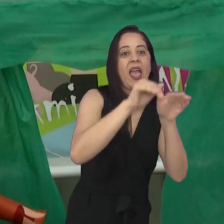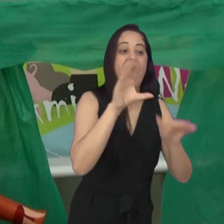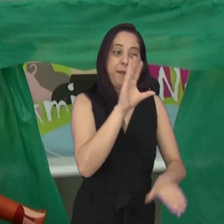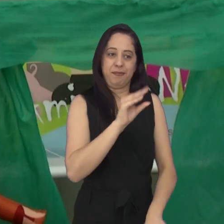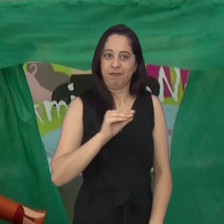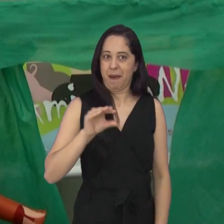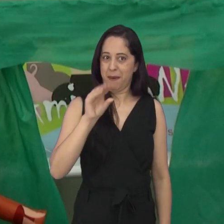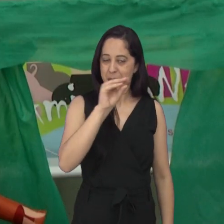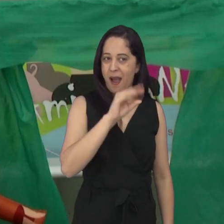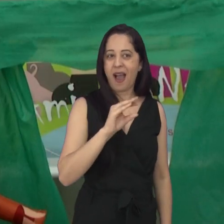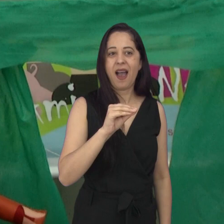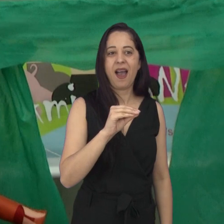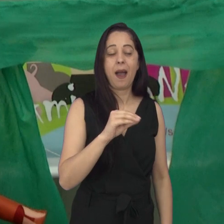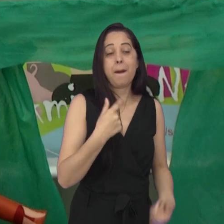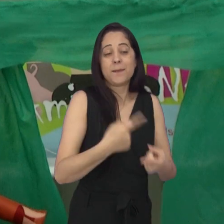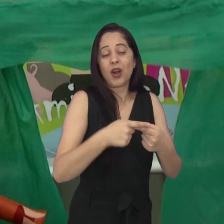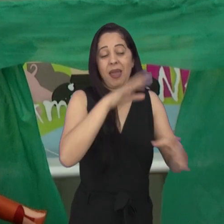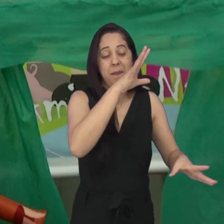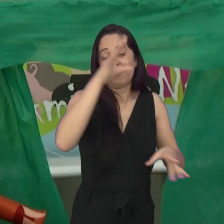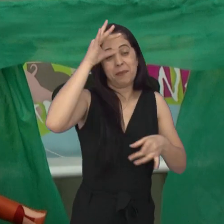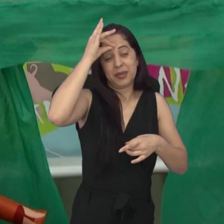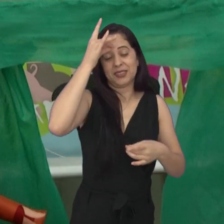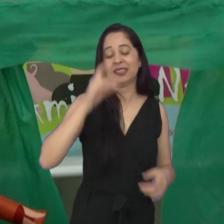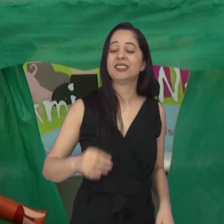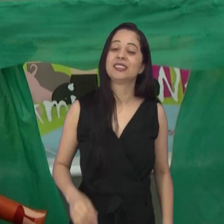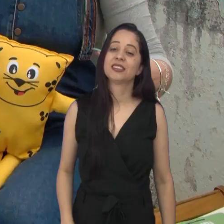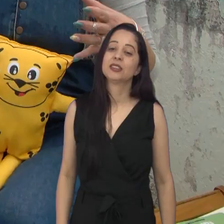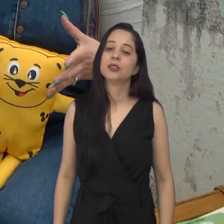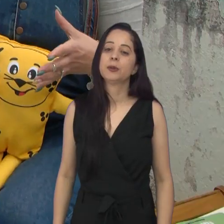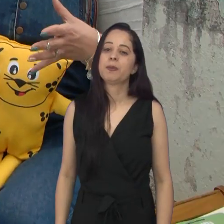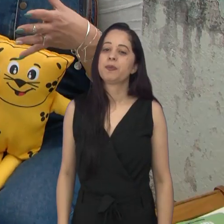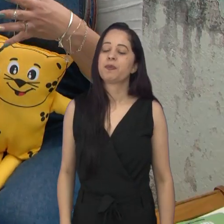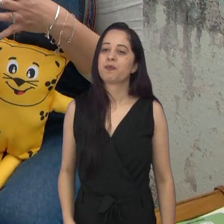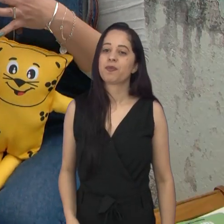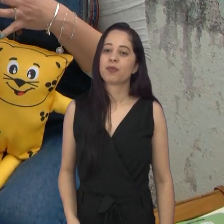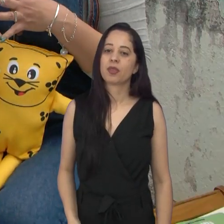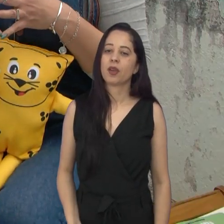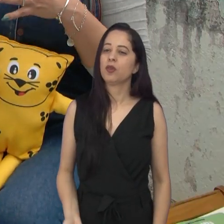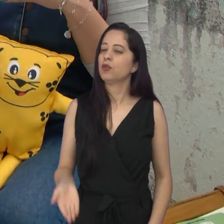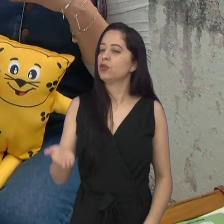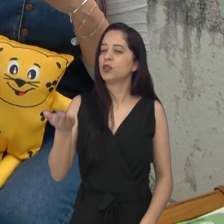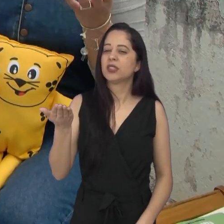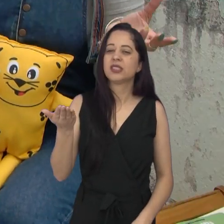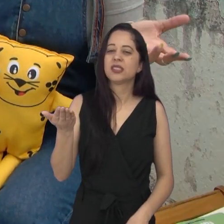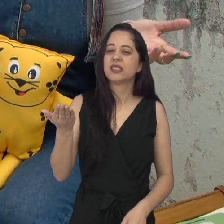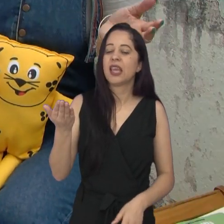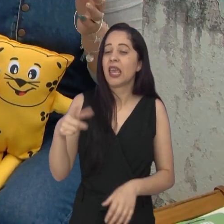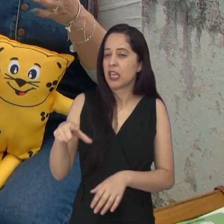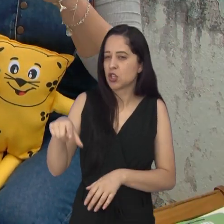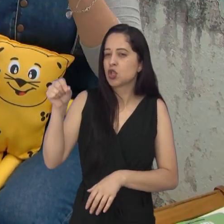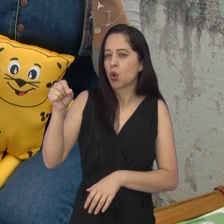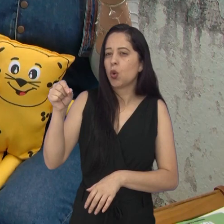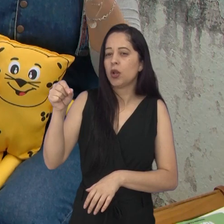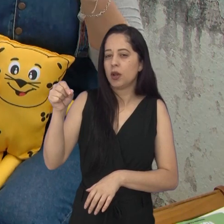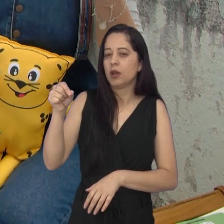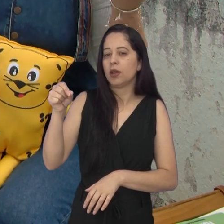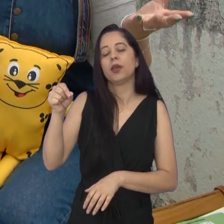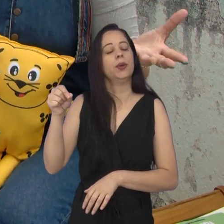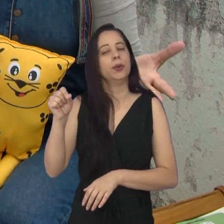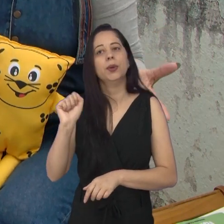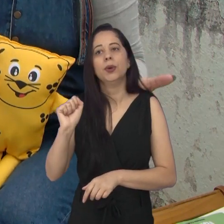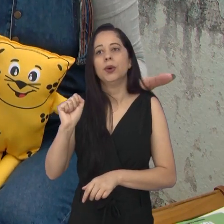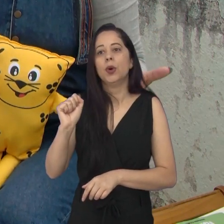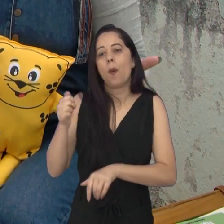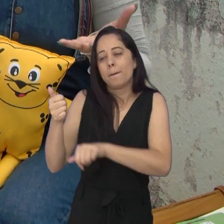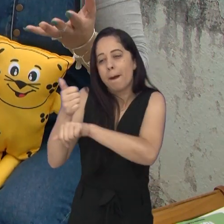Então, eu vou dando várias possibilidades. Você, então, pode dizer assim que você escolheu um nicho